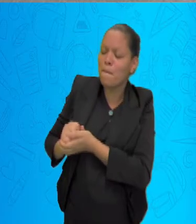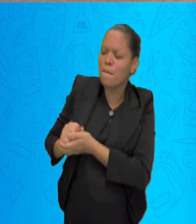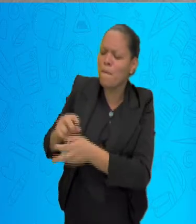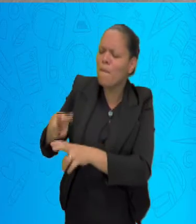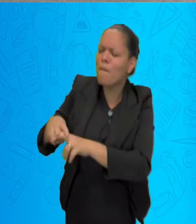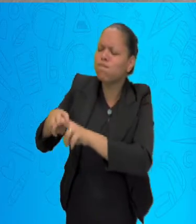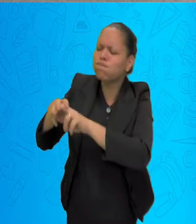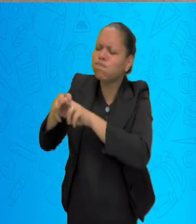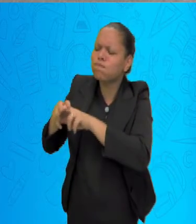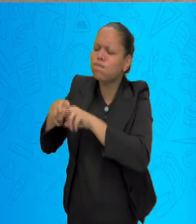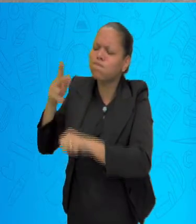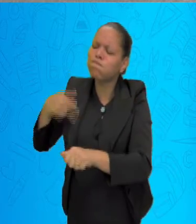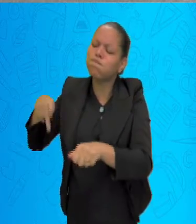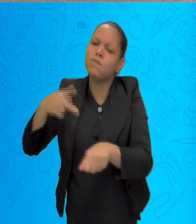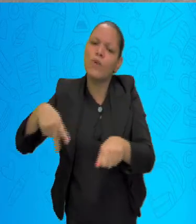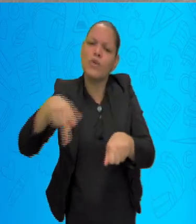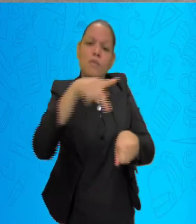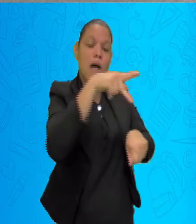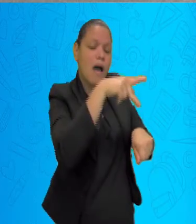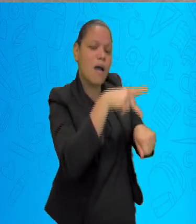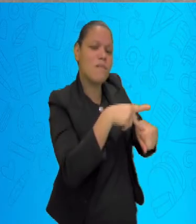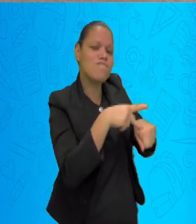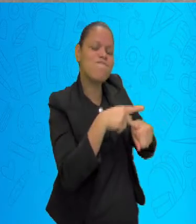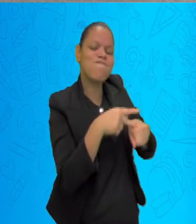citadas. Com o passar do tempo,